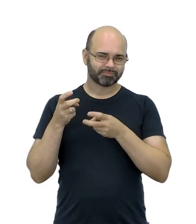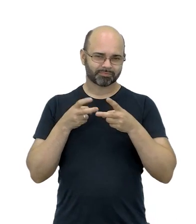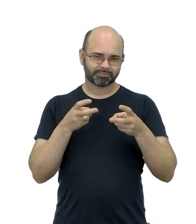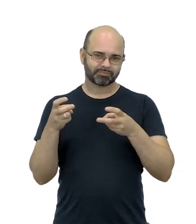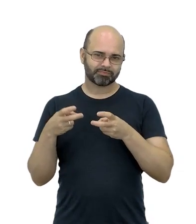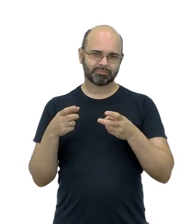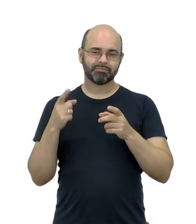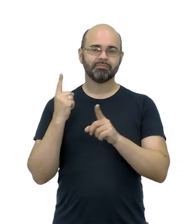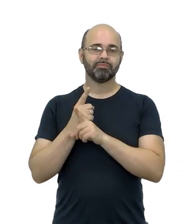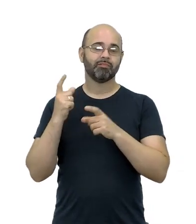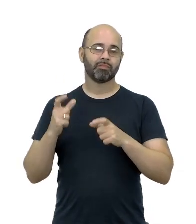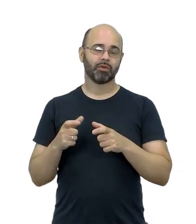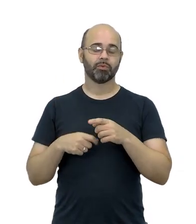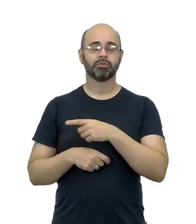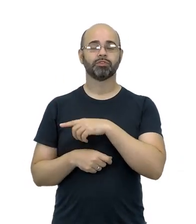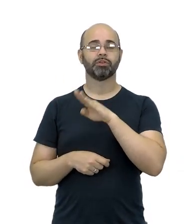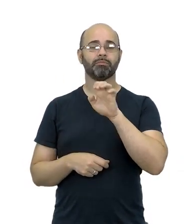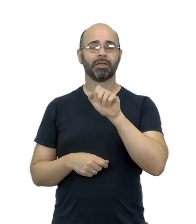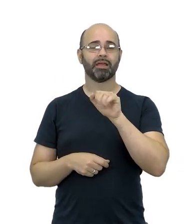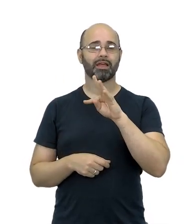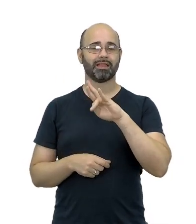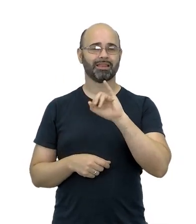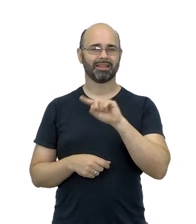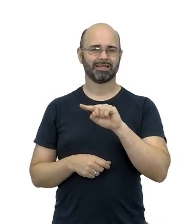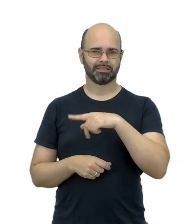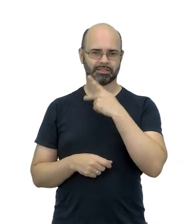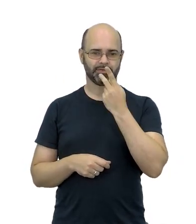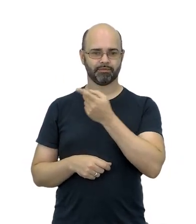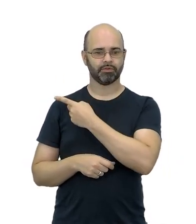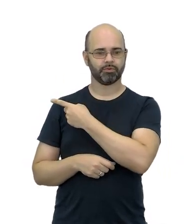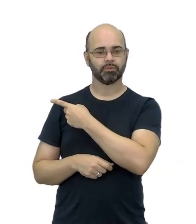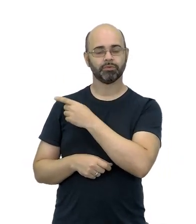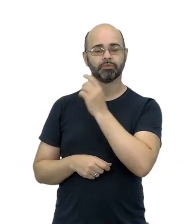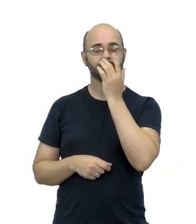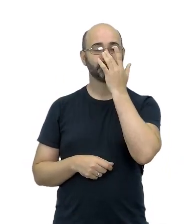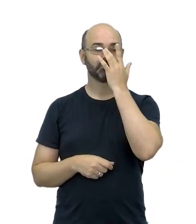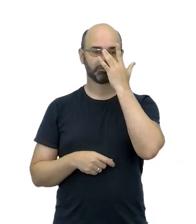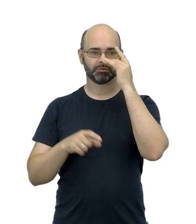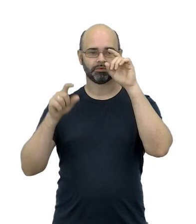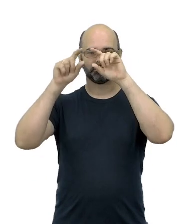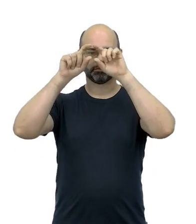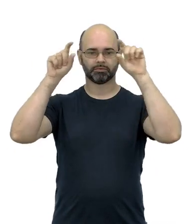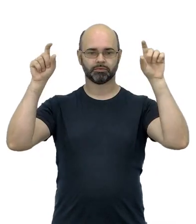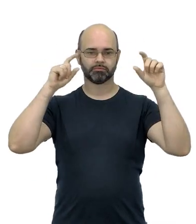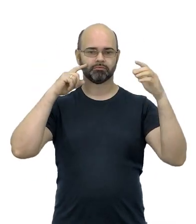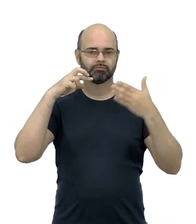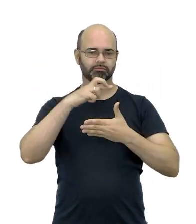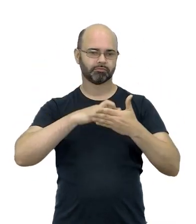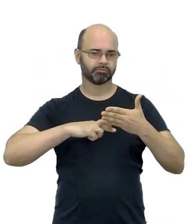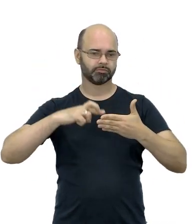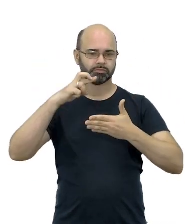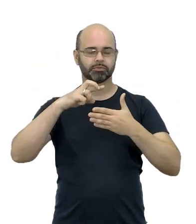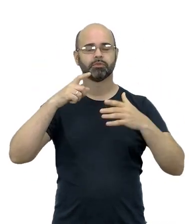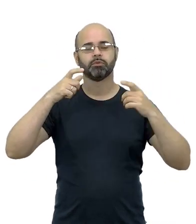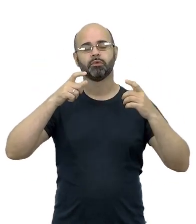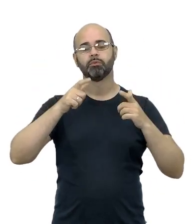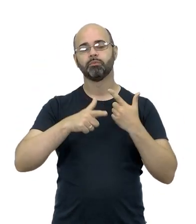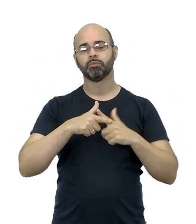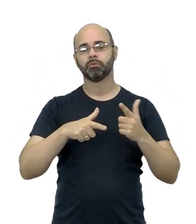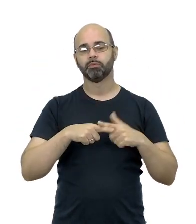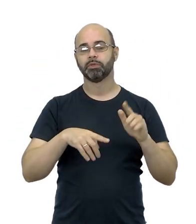Nessa aula, a Beatriz, o enunciado diz, Maria Beatriz comprou um livro que contém problemas matemáticos, um